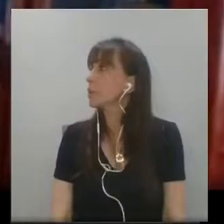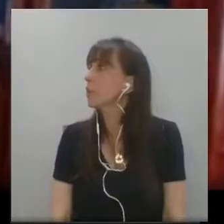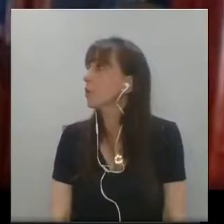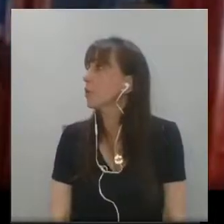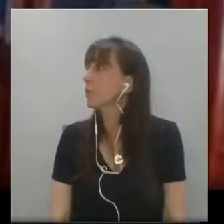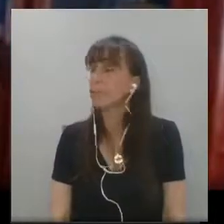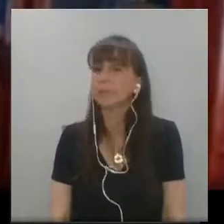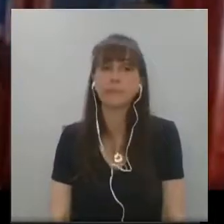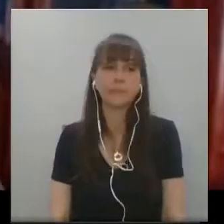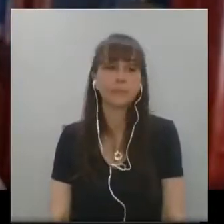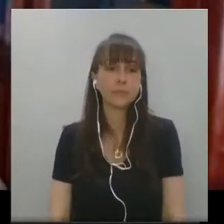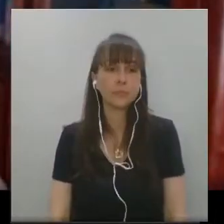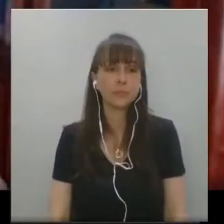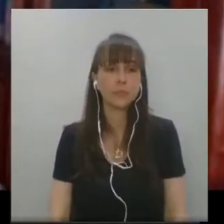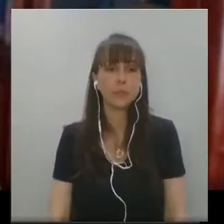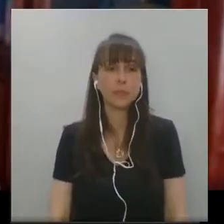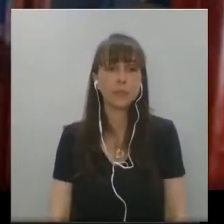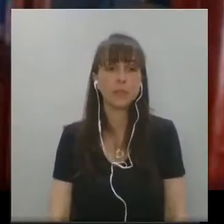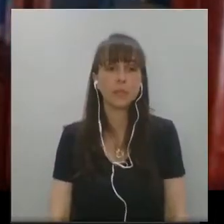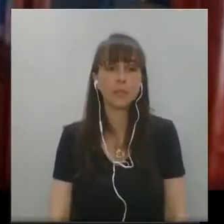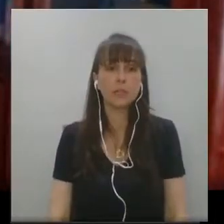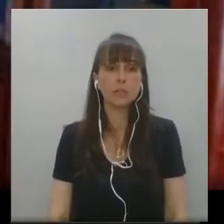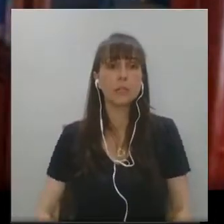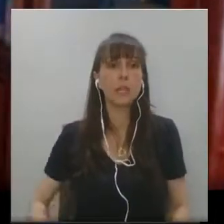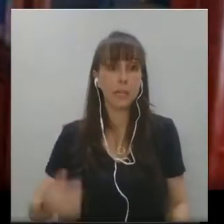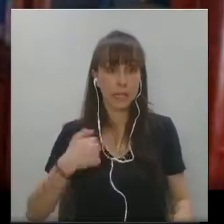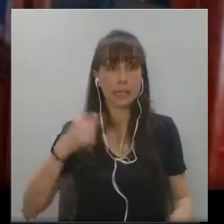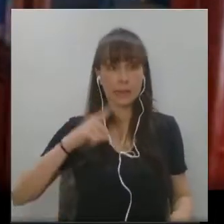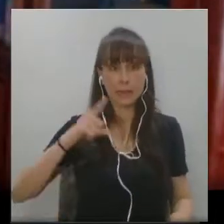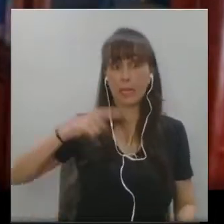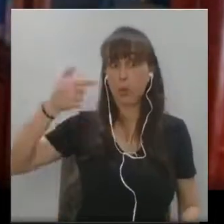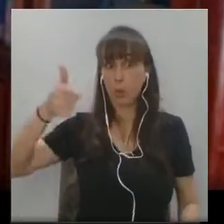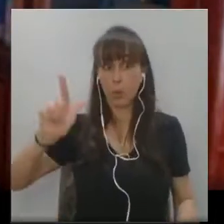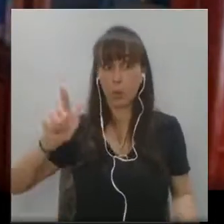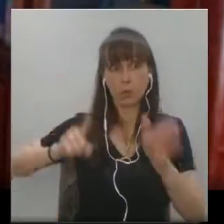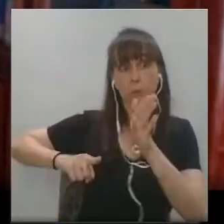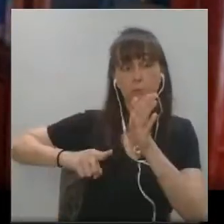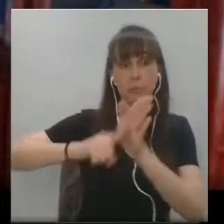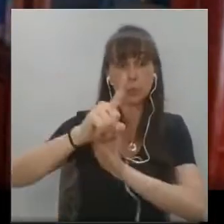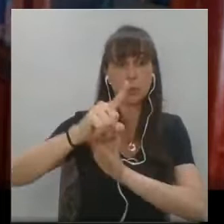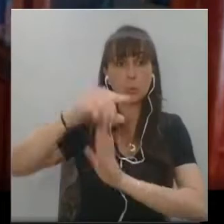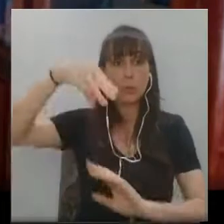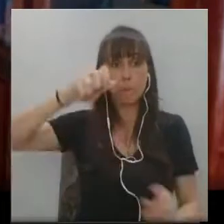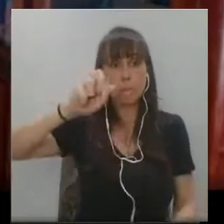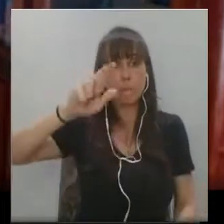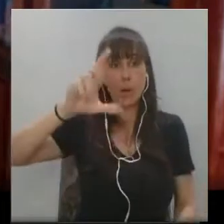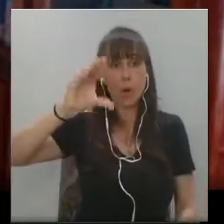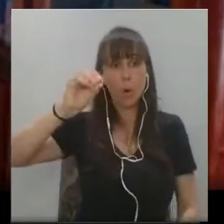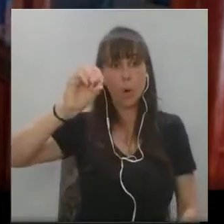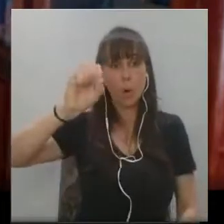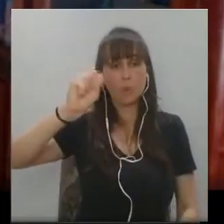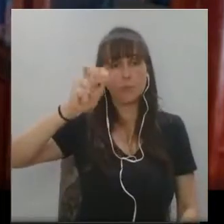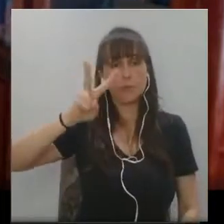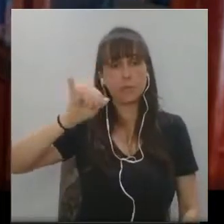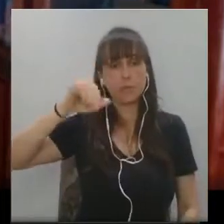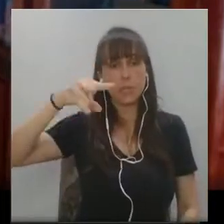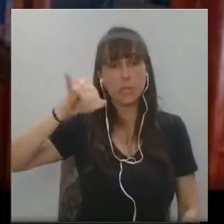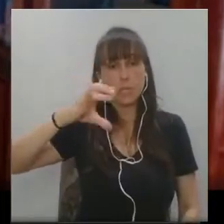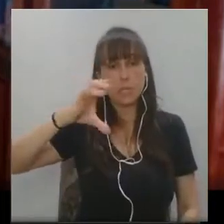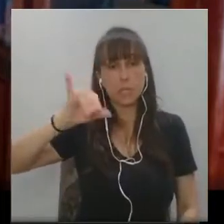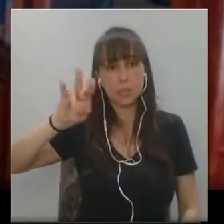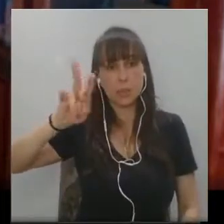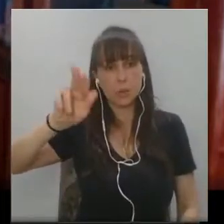Obrigada, Eduardo. Eu tenho mais uma pergunta aqui do Maicon Vinícius. Ele diz assim: no